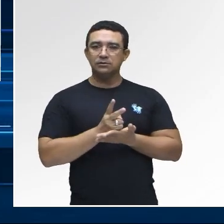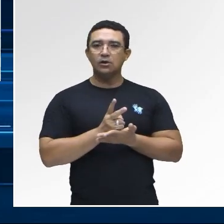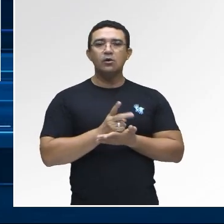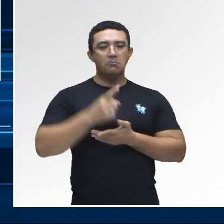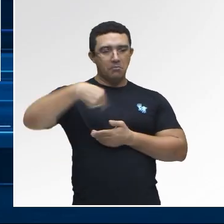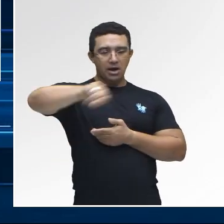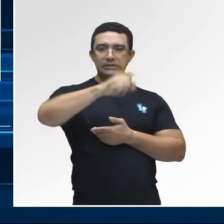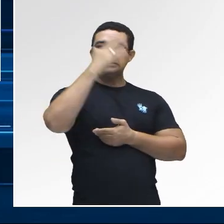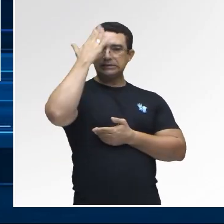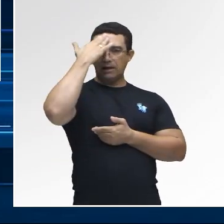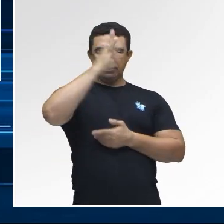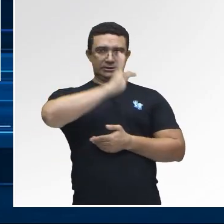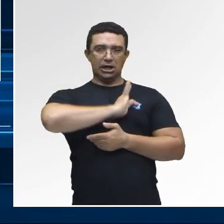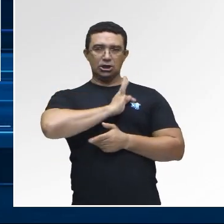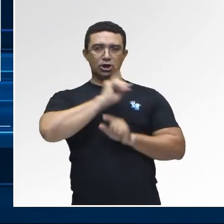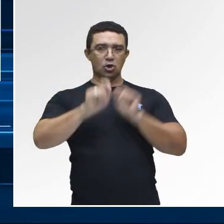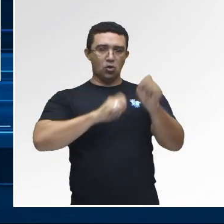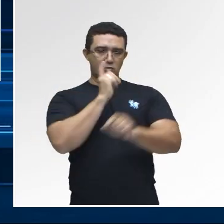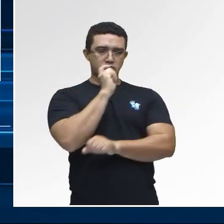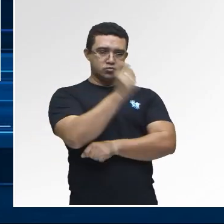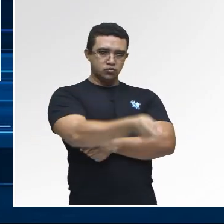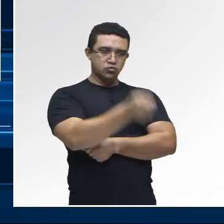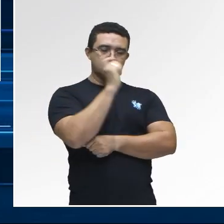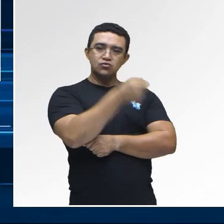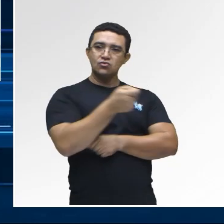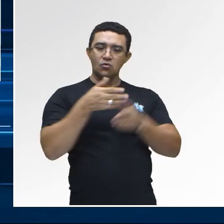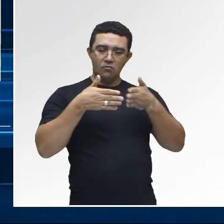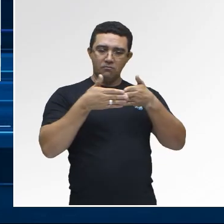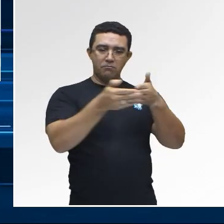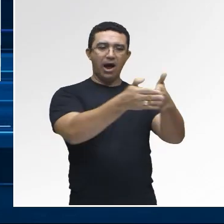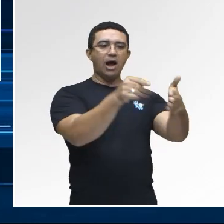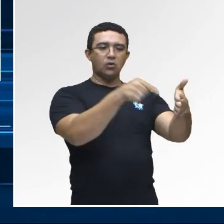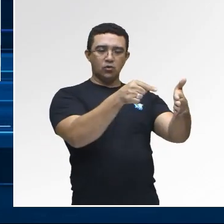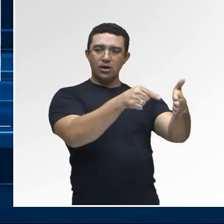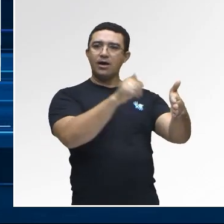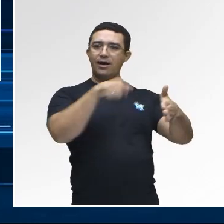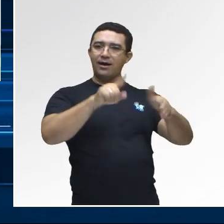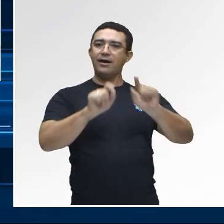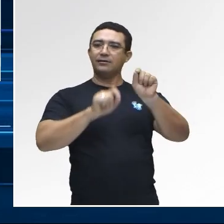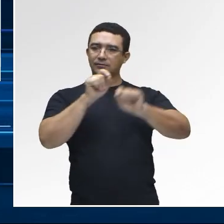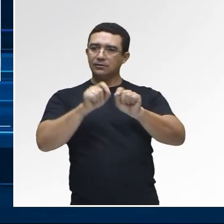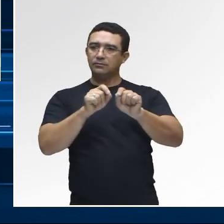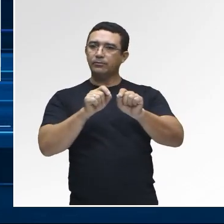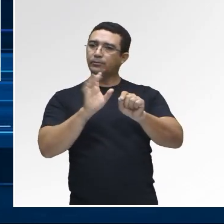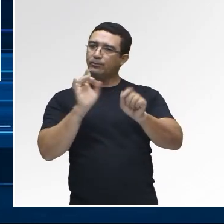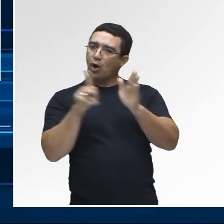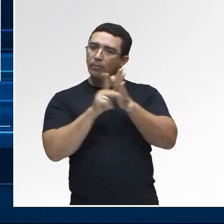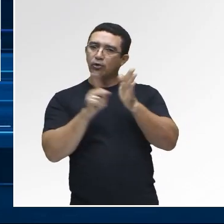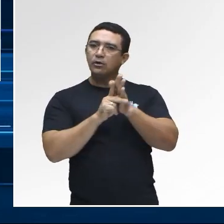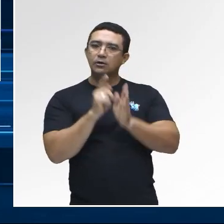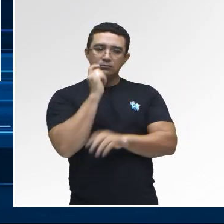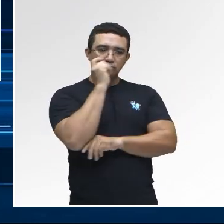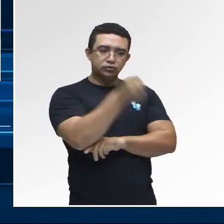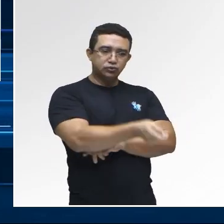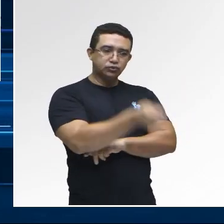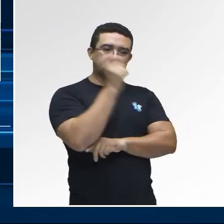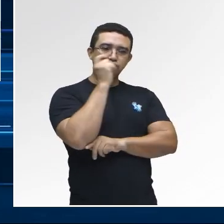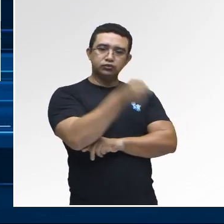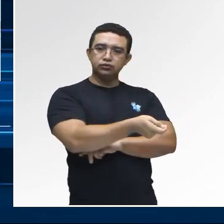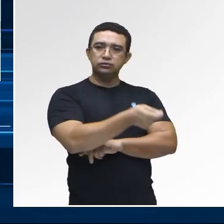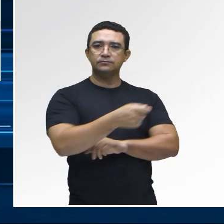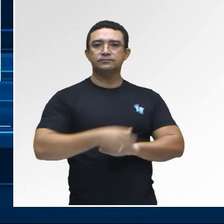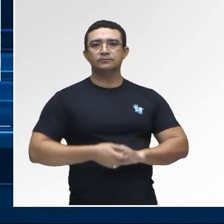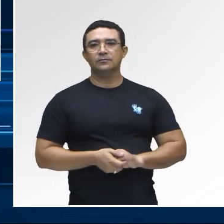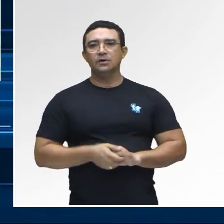a prática da guerra ou para a prática da pescaria. Mas vocês podem ver que ela tem aqui uma partezinha na